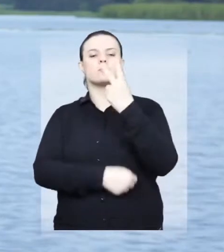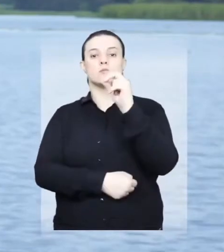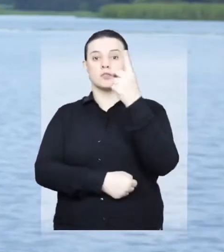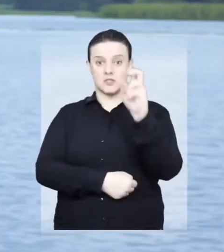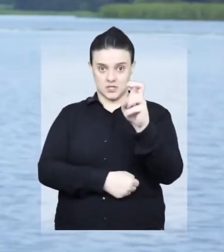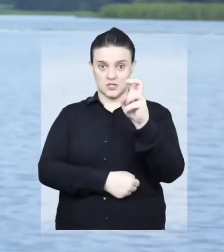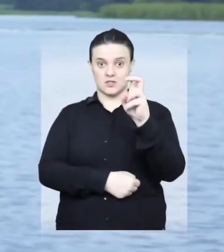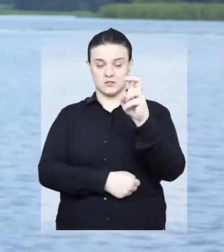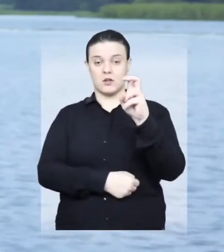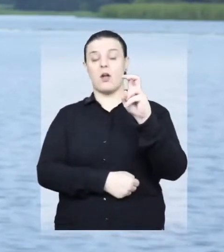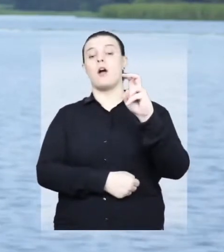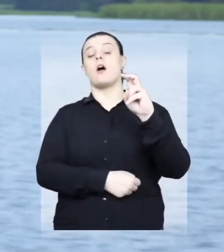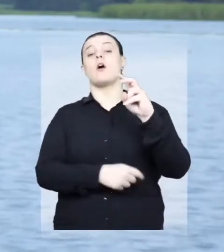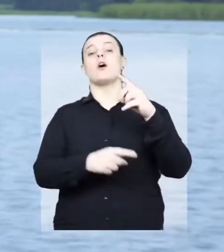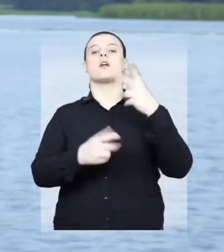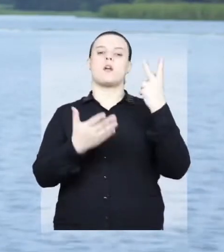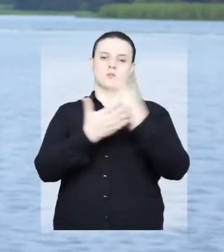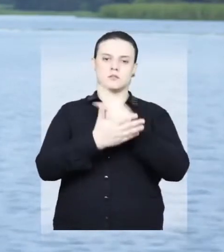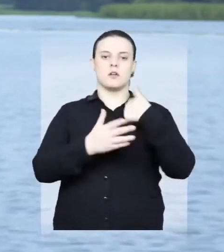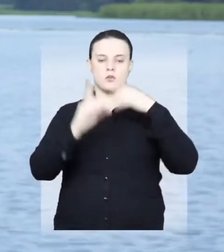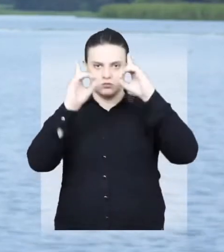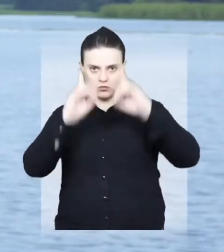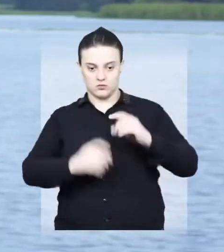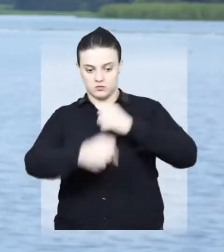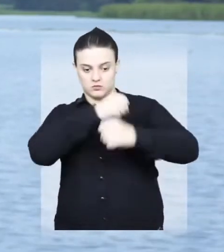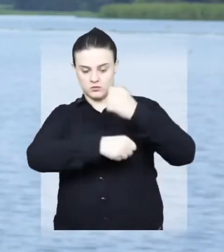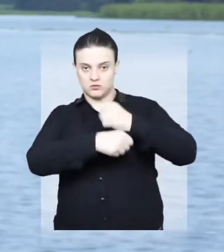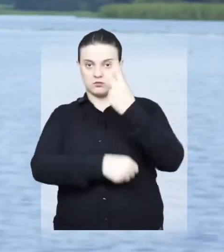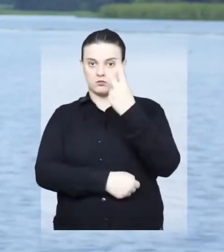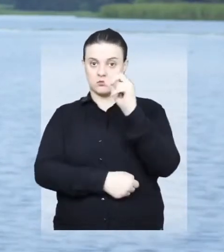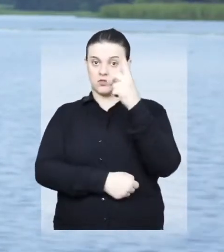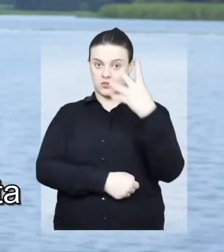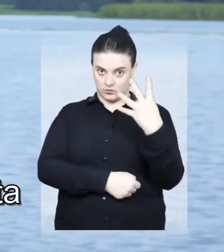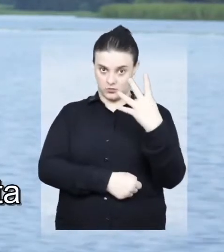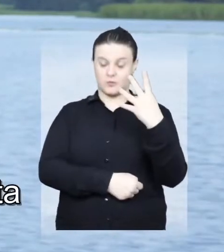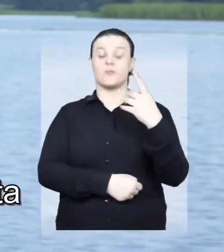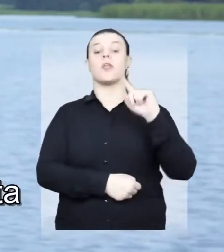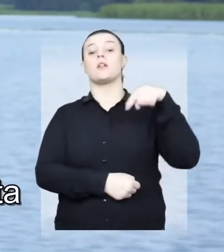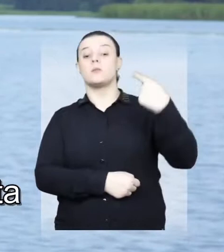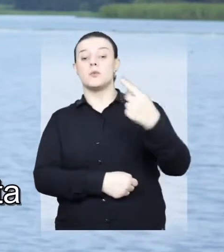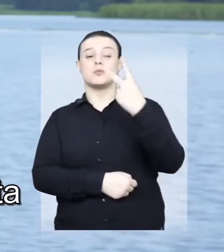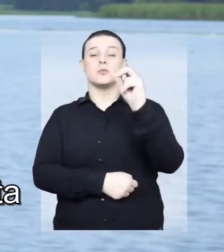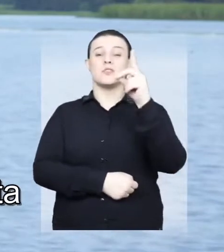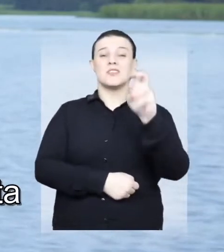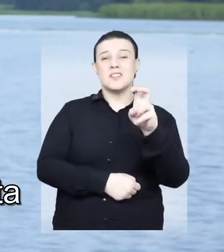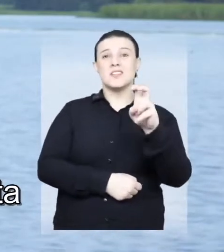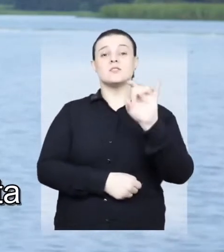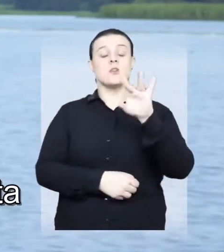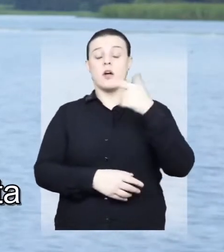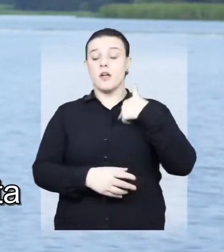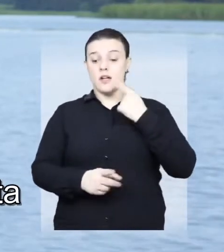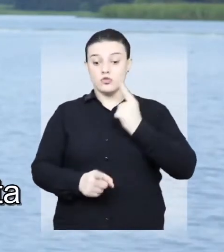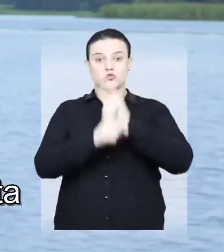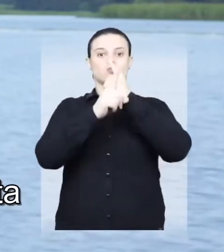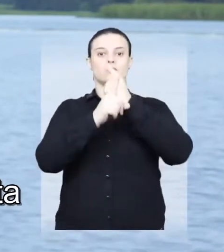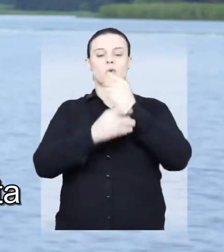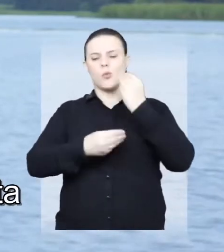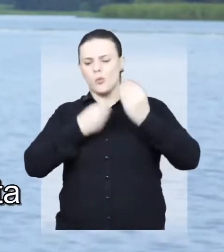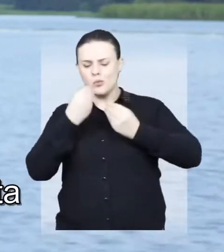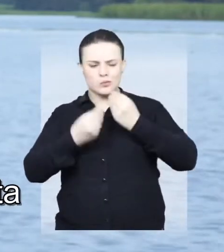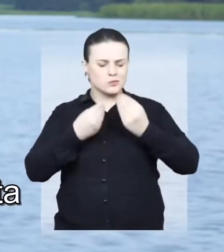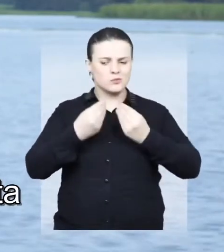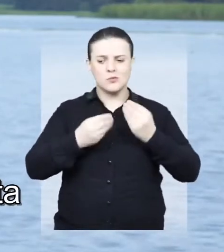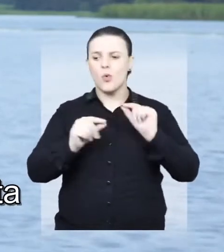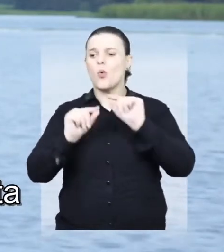2015, logo após que eu fiquei deficiente em 2014. Em 2015 foi mais uma descoberta de